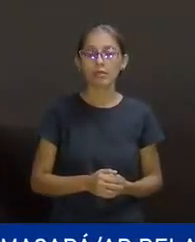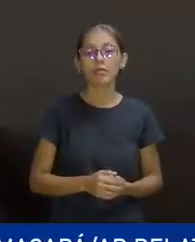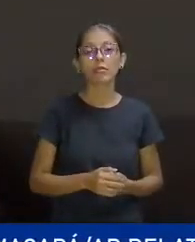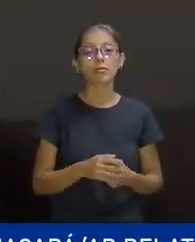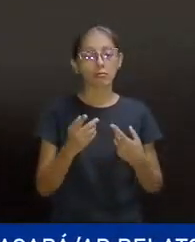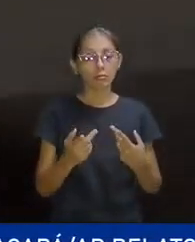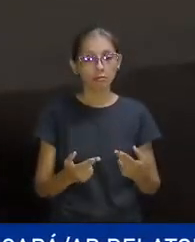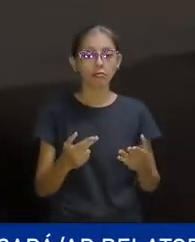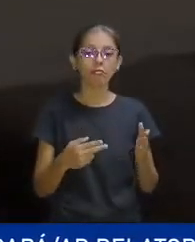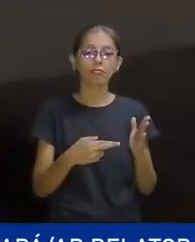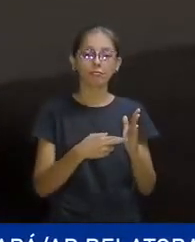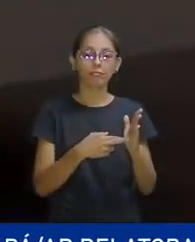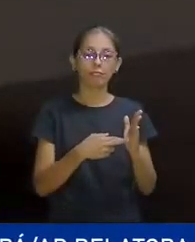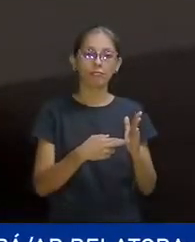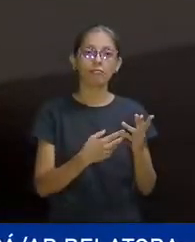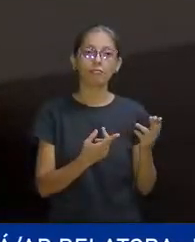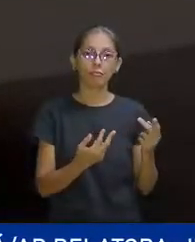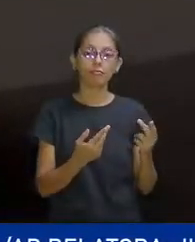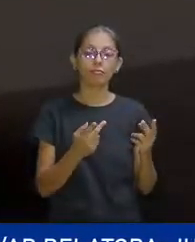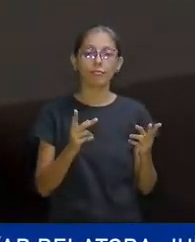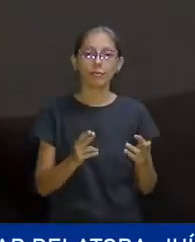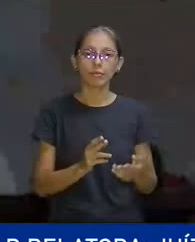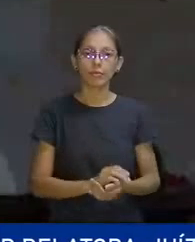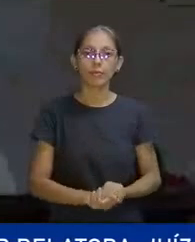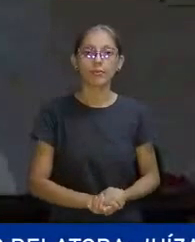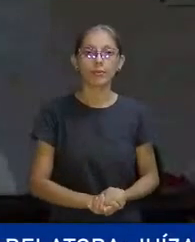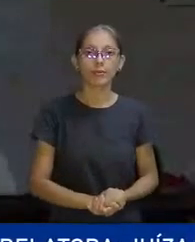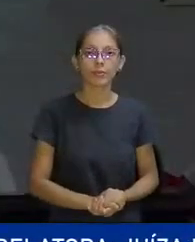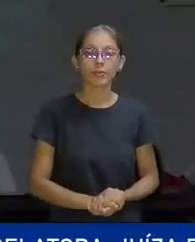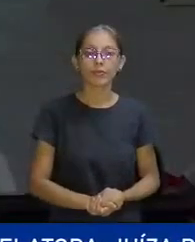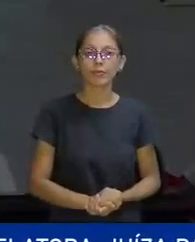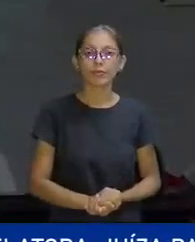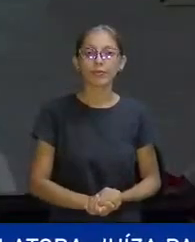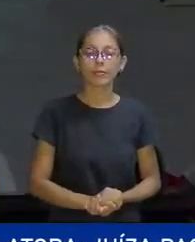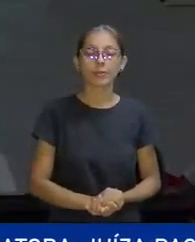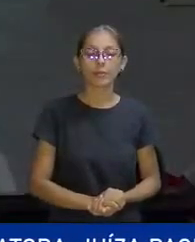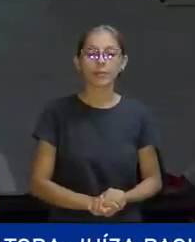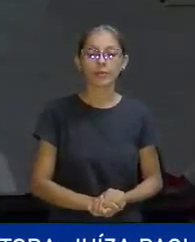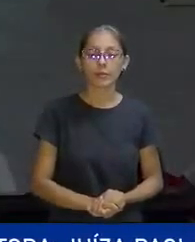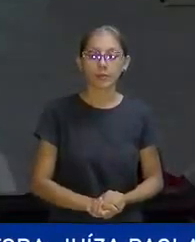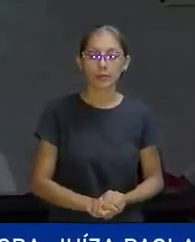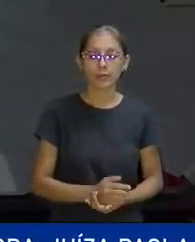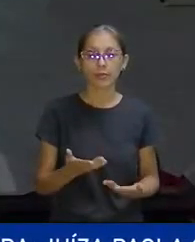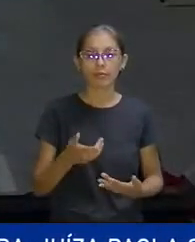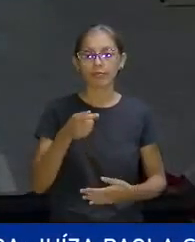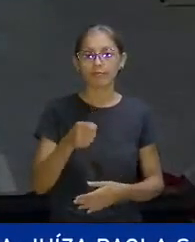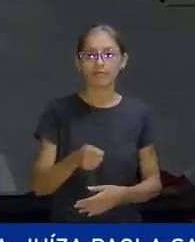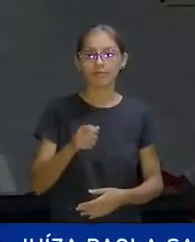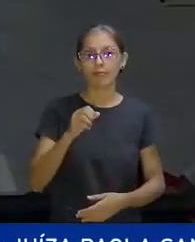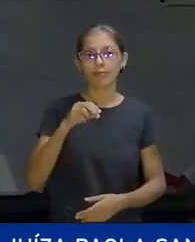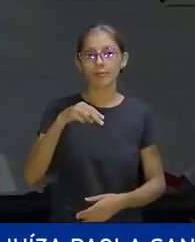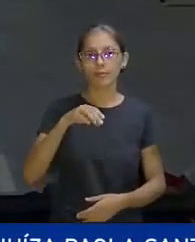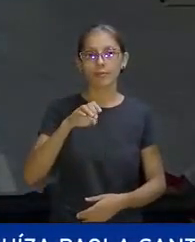no seu voto. Tá? Por esta razão, acompanho a relatora. Perfeito. Como vota juiz Anselmo